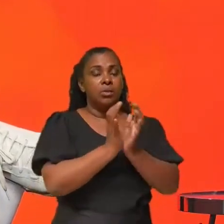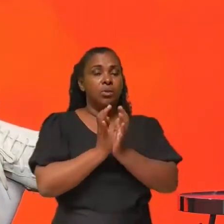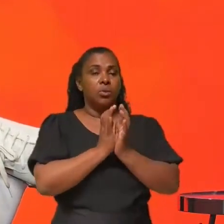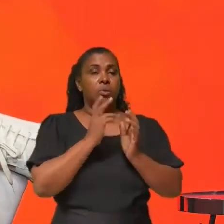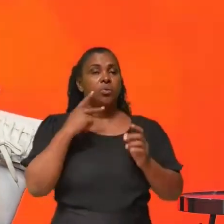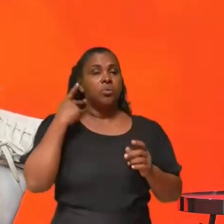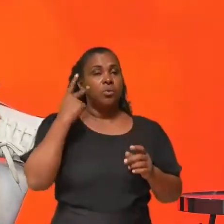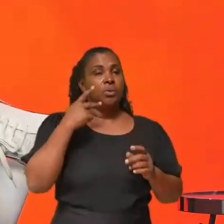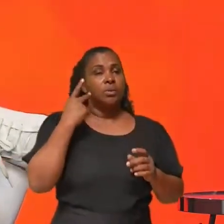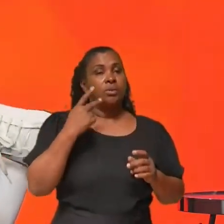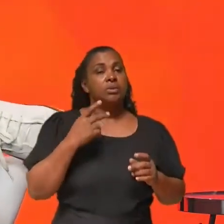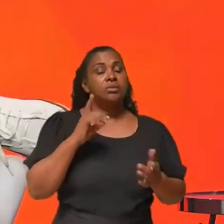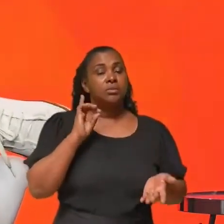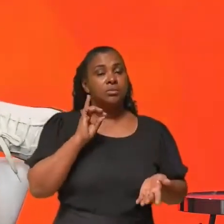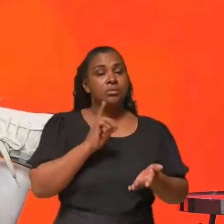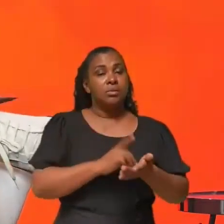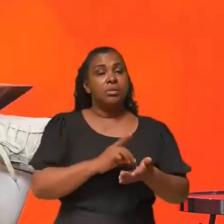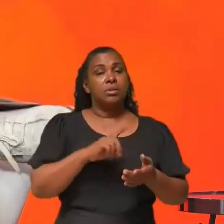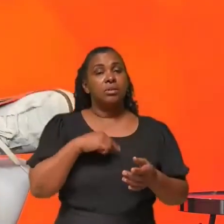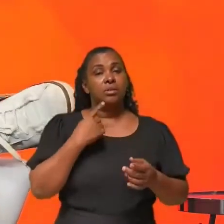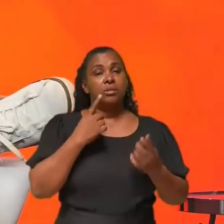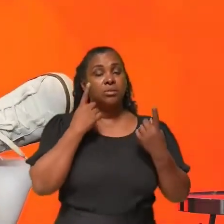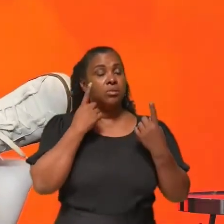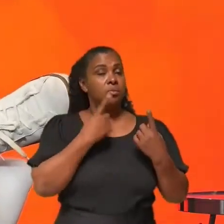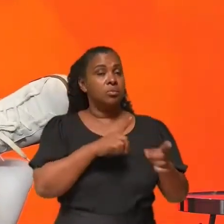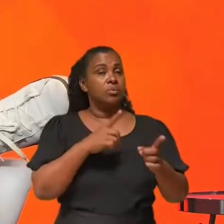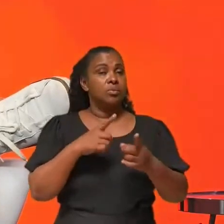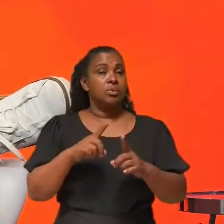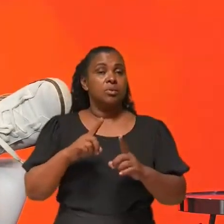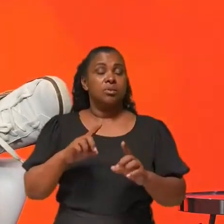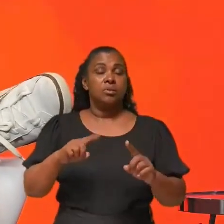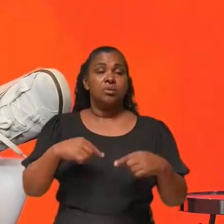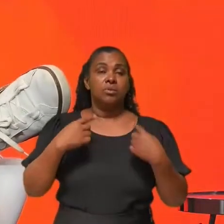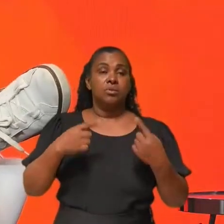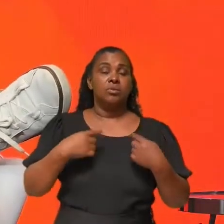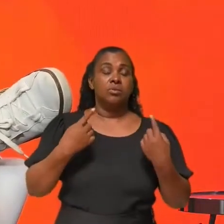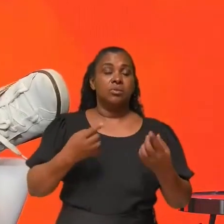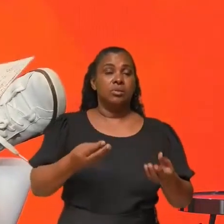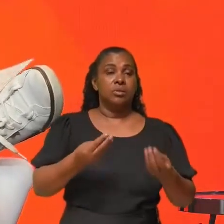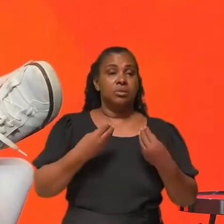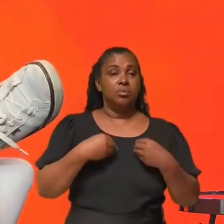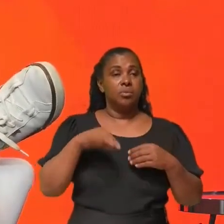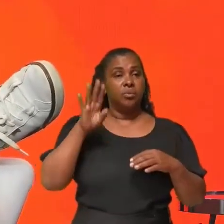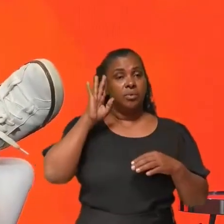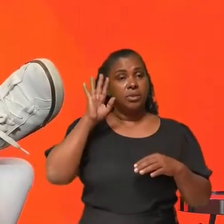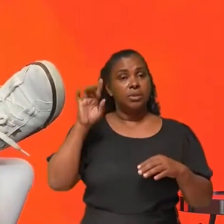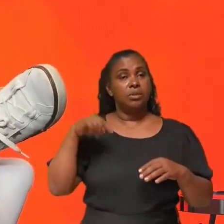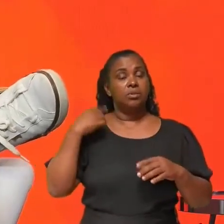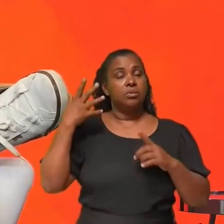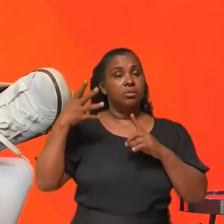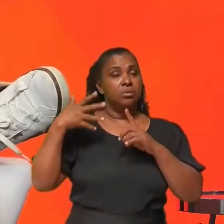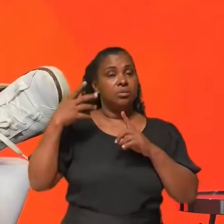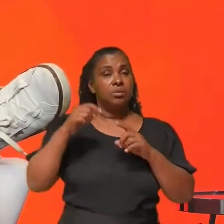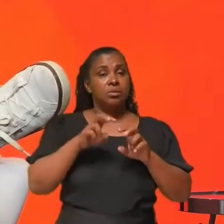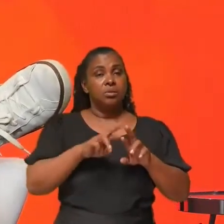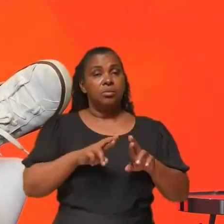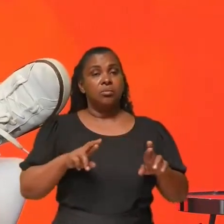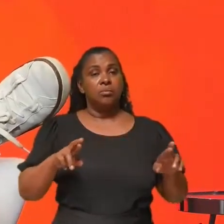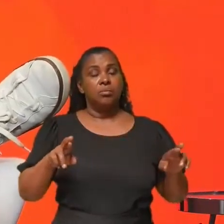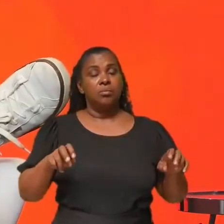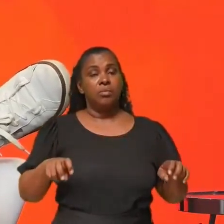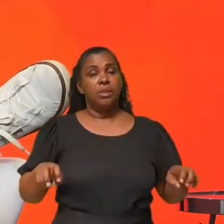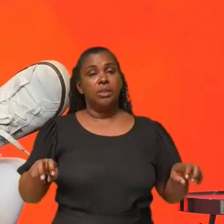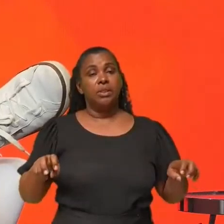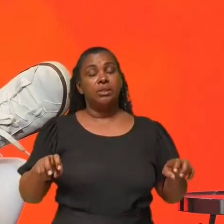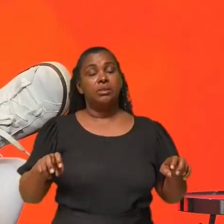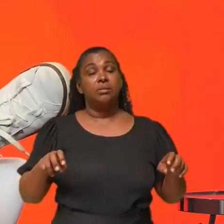nas provocações que a gente recebeu para pensar sobre a nossa fala aqui na mesa, uma delas se tratava de como é que a